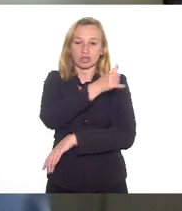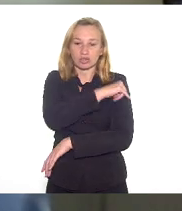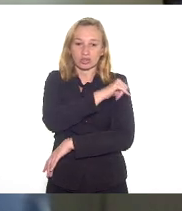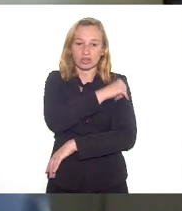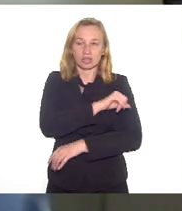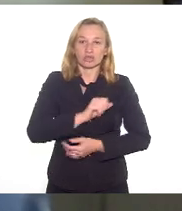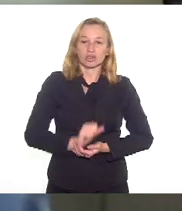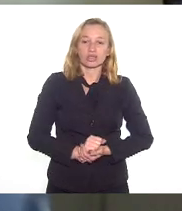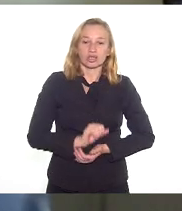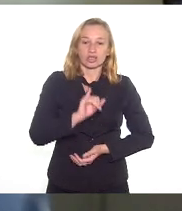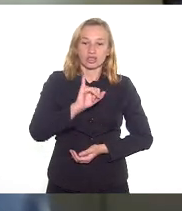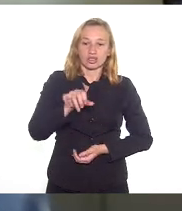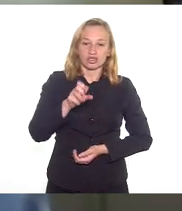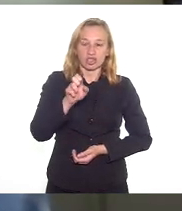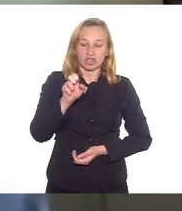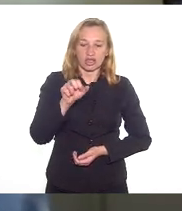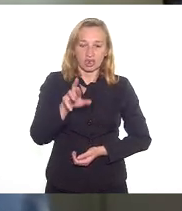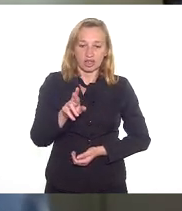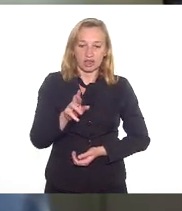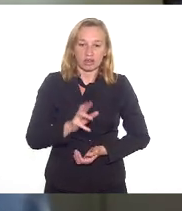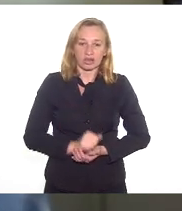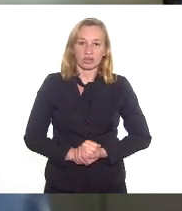Lerner.